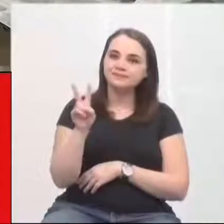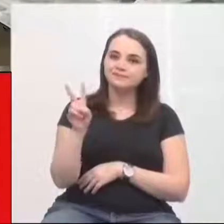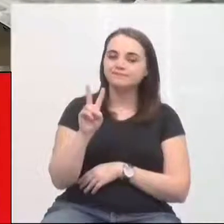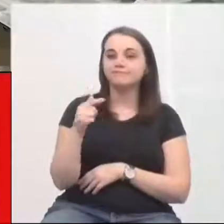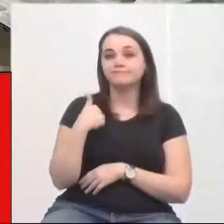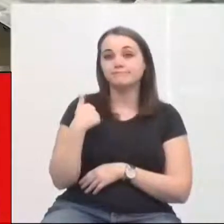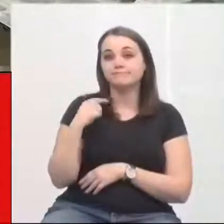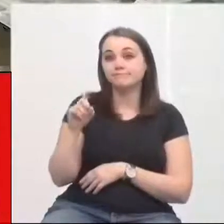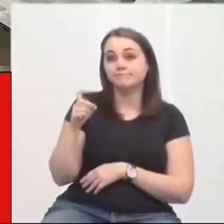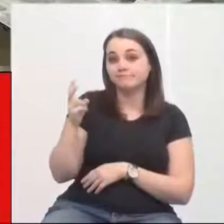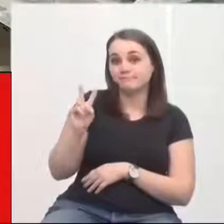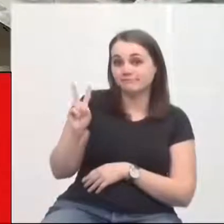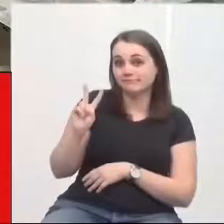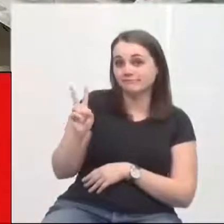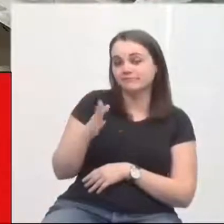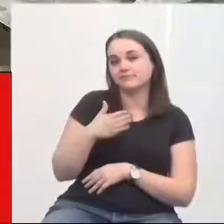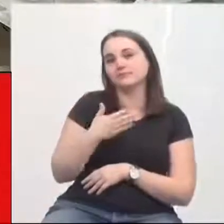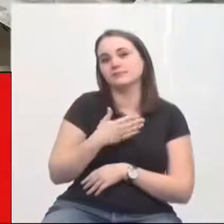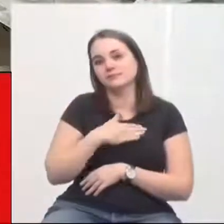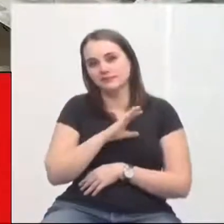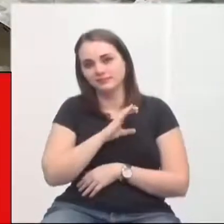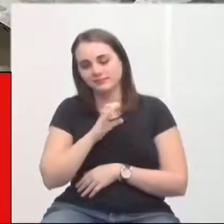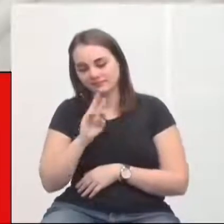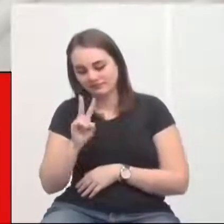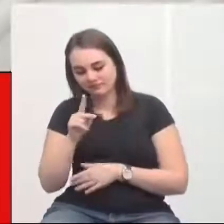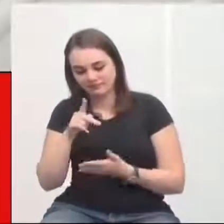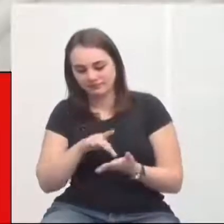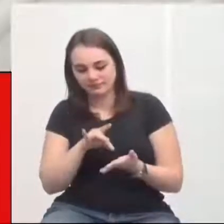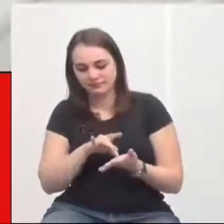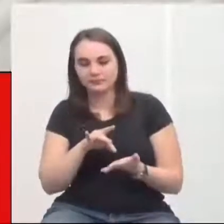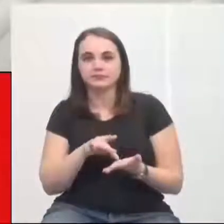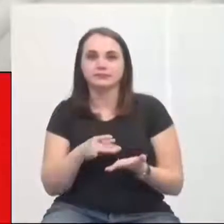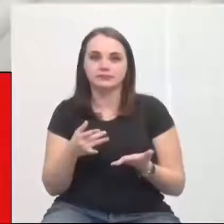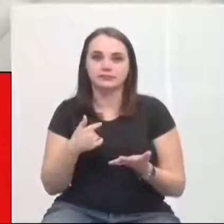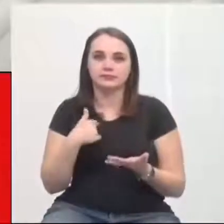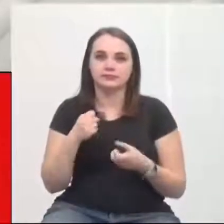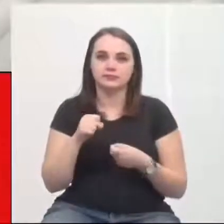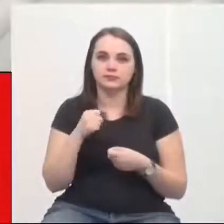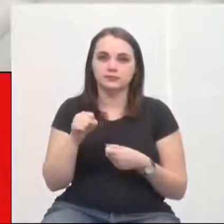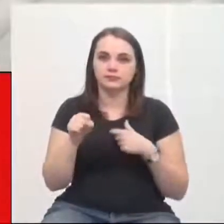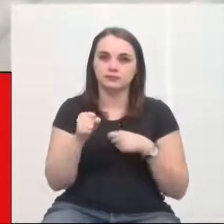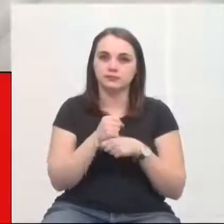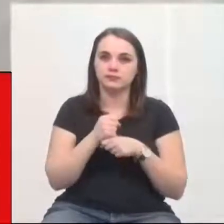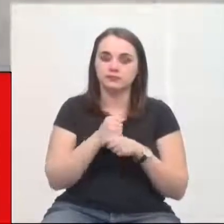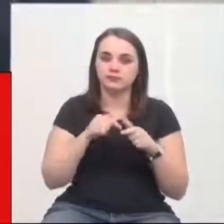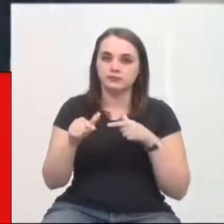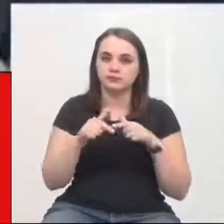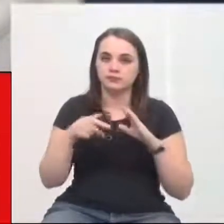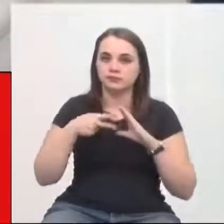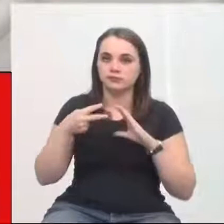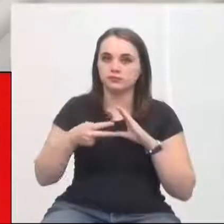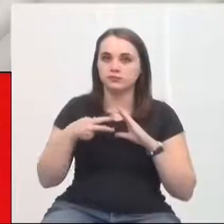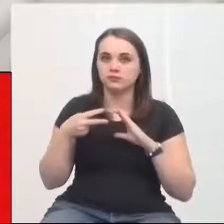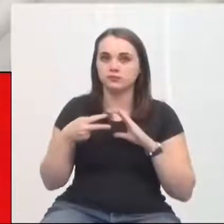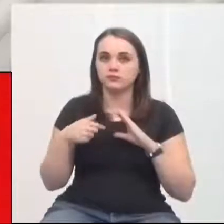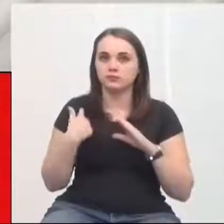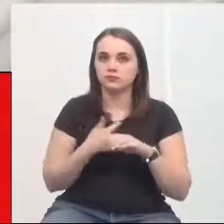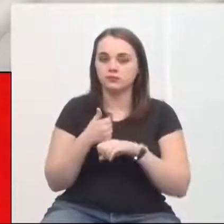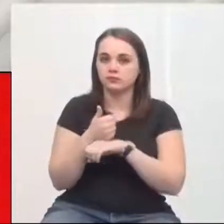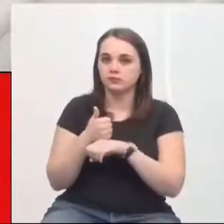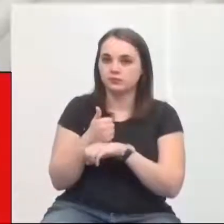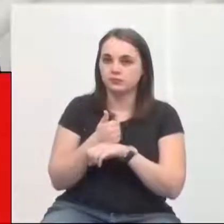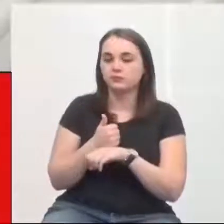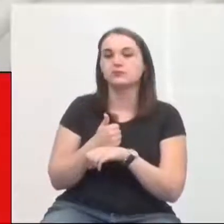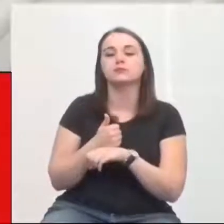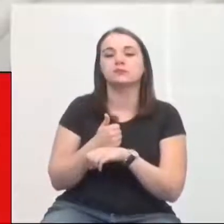sou ex-vereador, meus colegas que estão aqui. Né? Tive 8 anos nessa casa, fiz muitos amigos aqui, né? Os nossos funcionários, funcionários